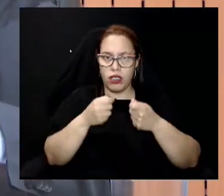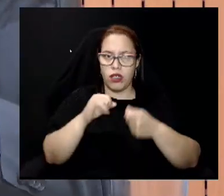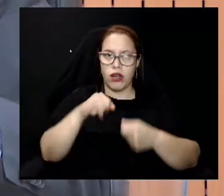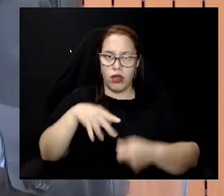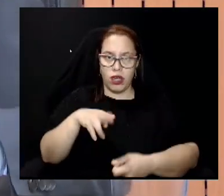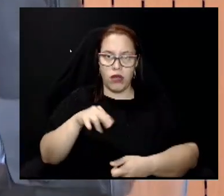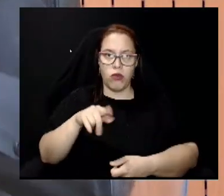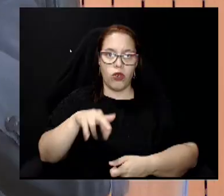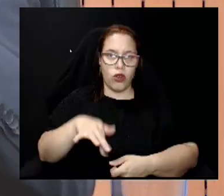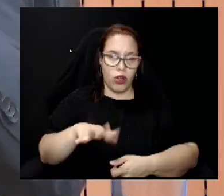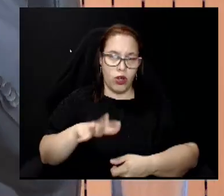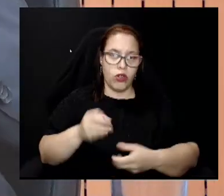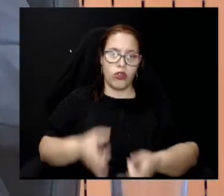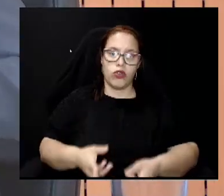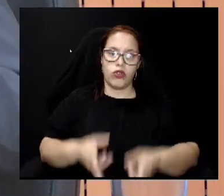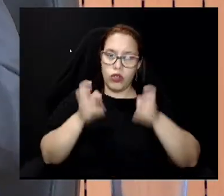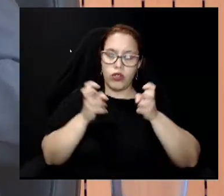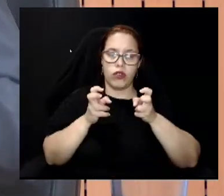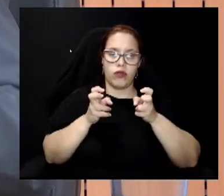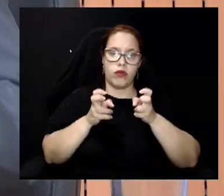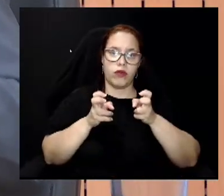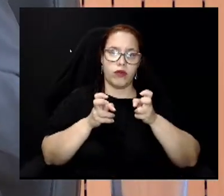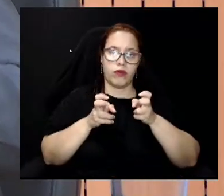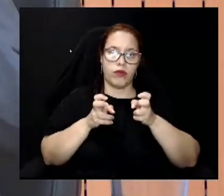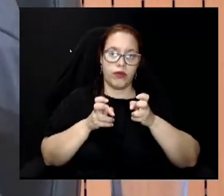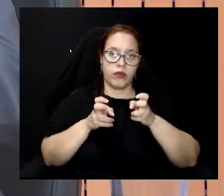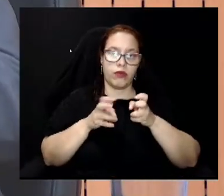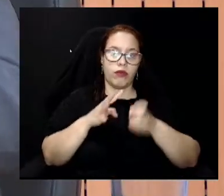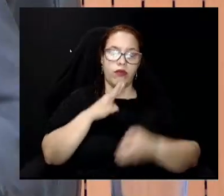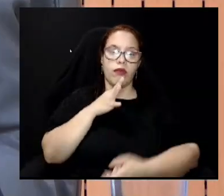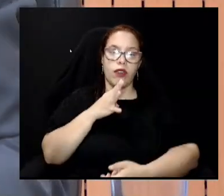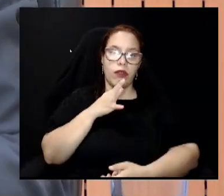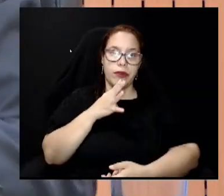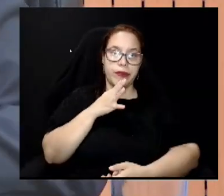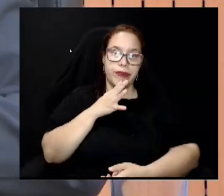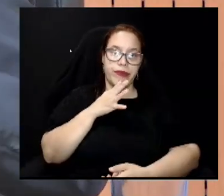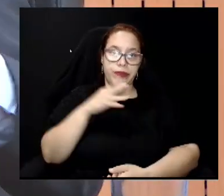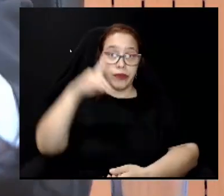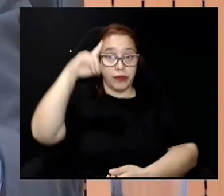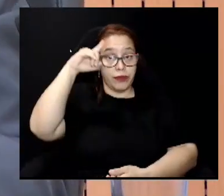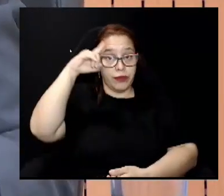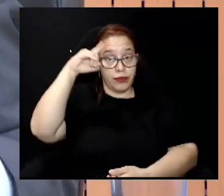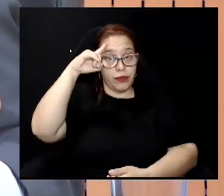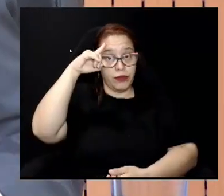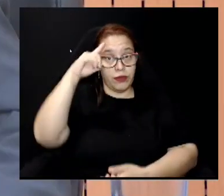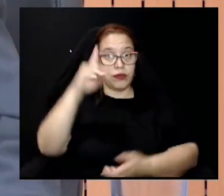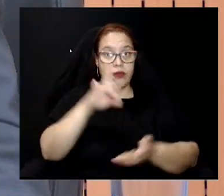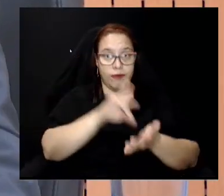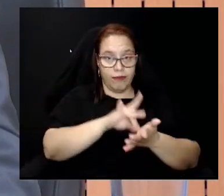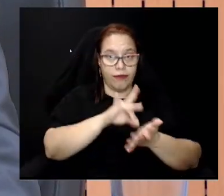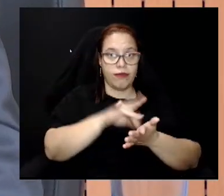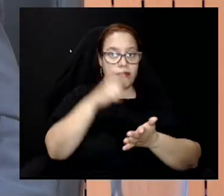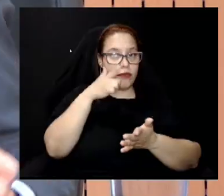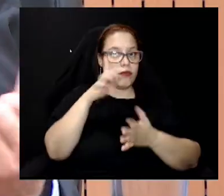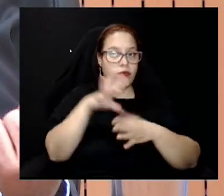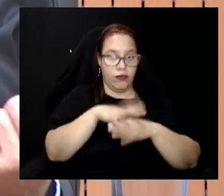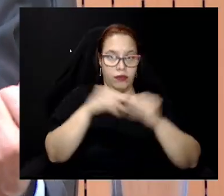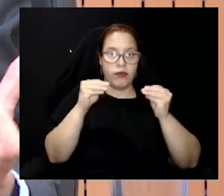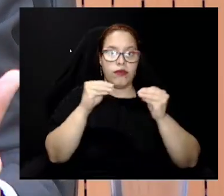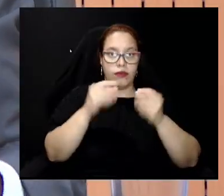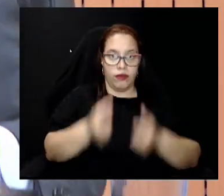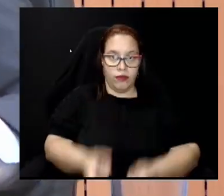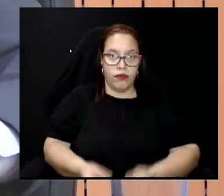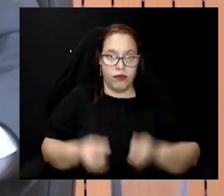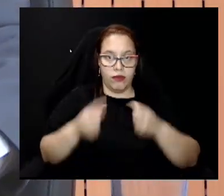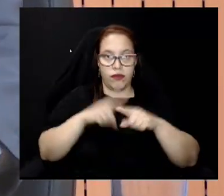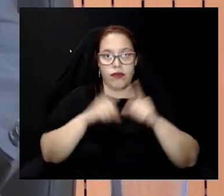Então, esse conhecimento vai fazer que um dia a gente realmente consiga eliminar a maior parte dos cânceres. Mas é isso que a